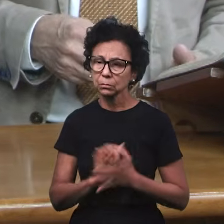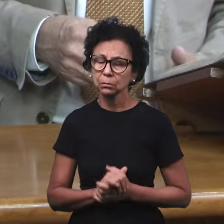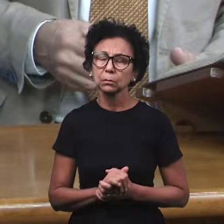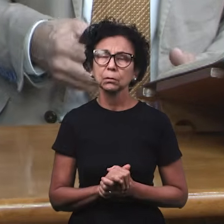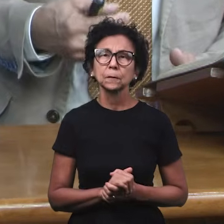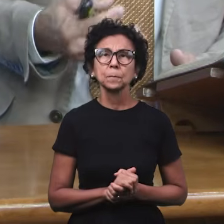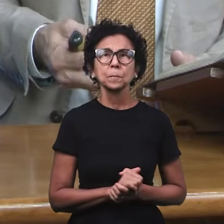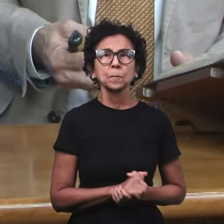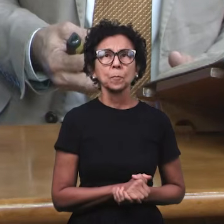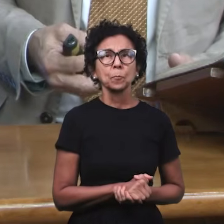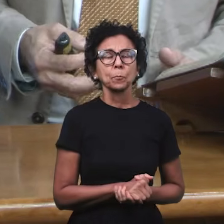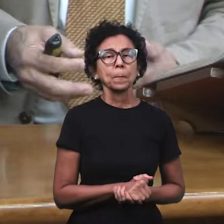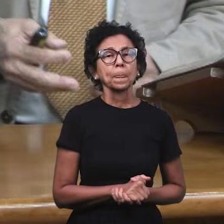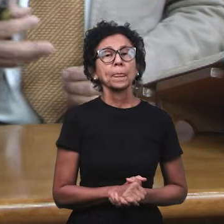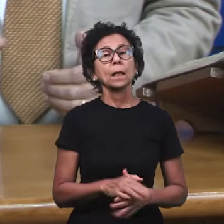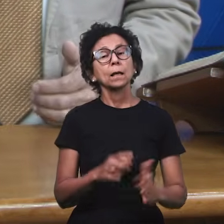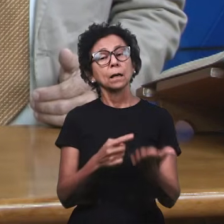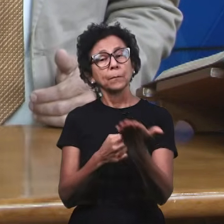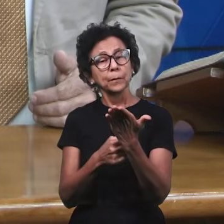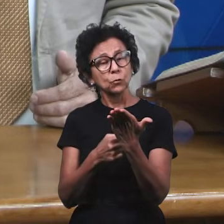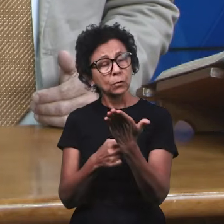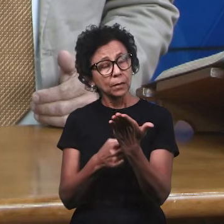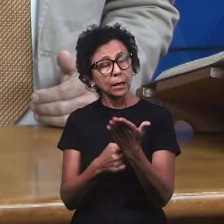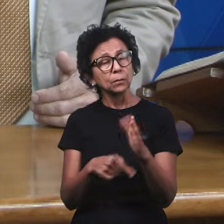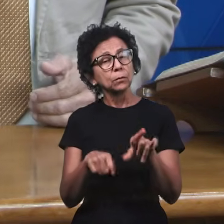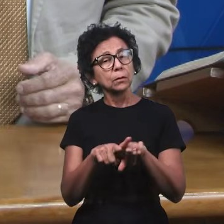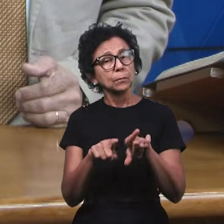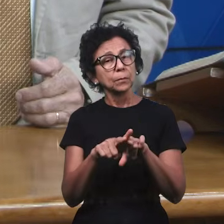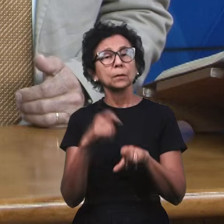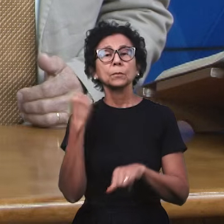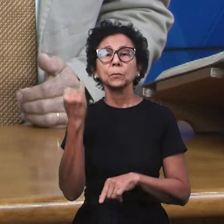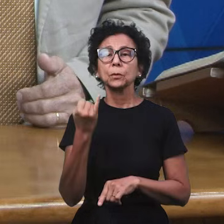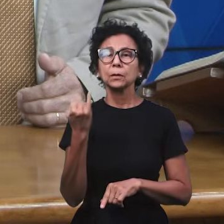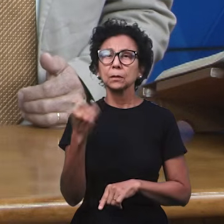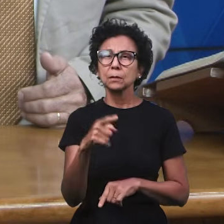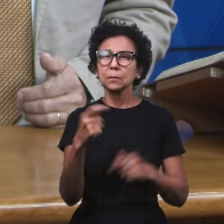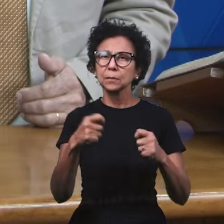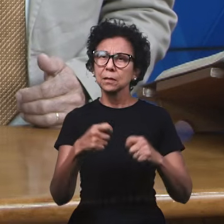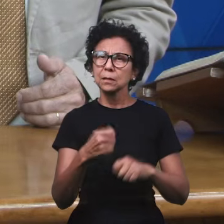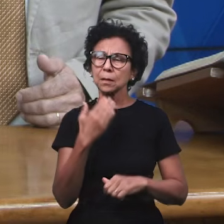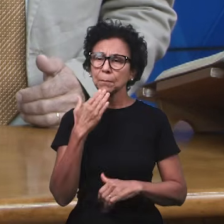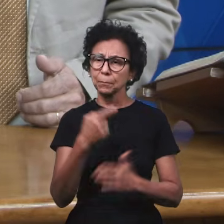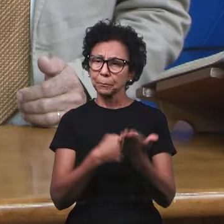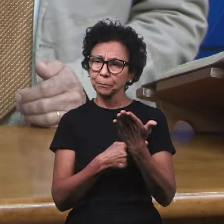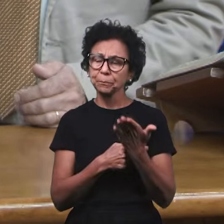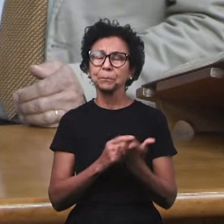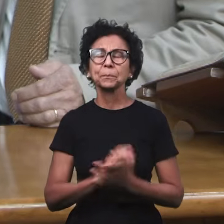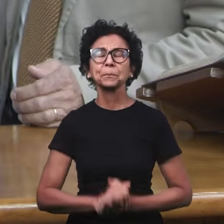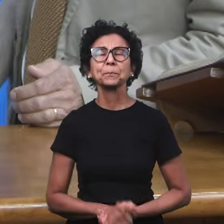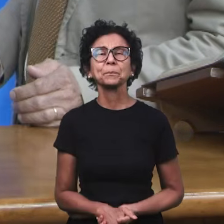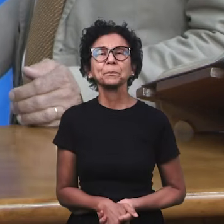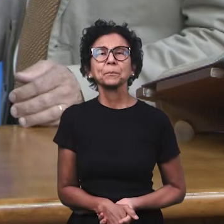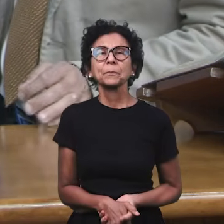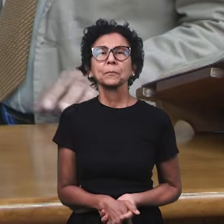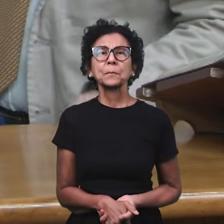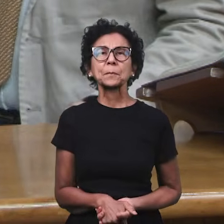ao contrário, ajudado por muitas outras pessoas também. Quando você precisar de ajuda, você vai ter.